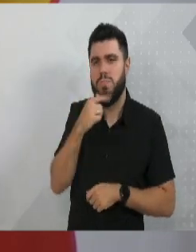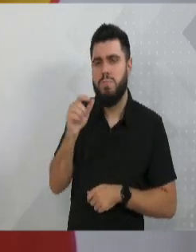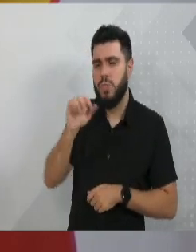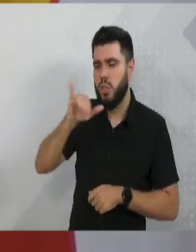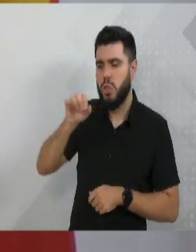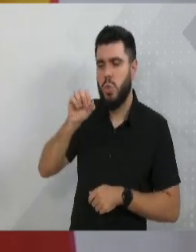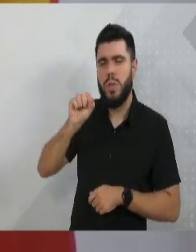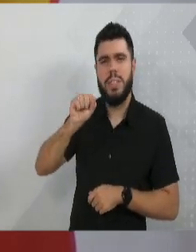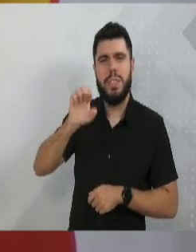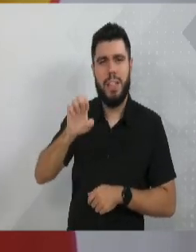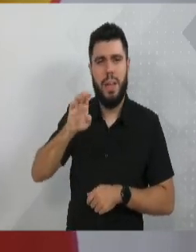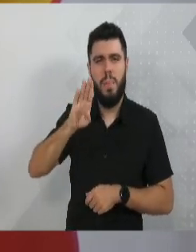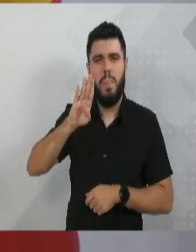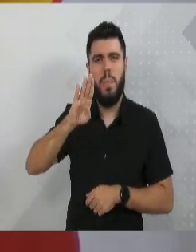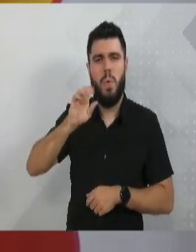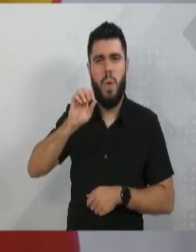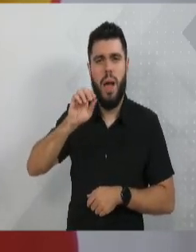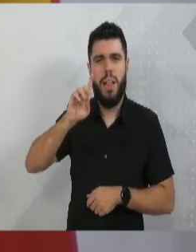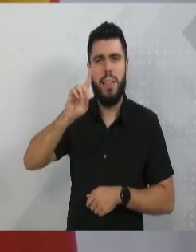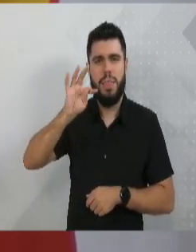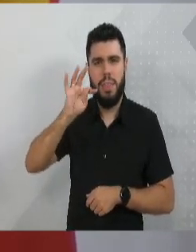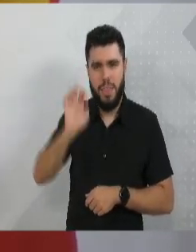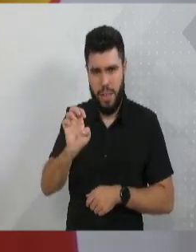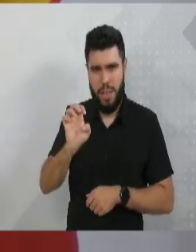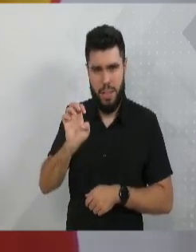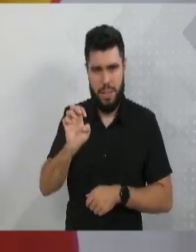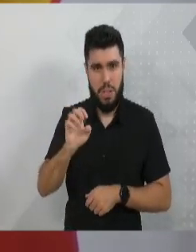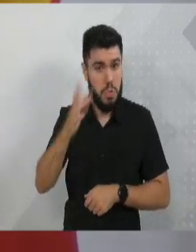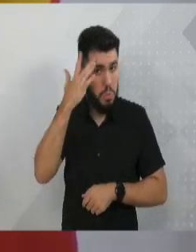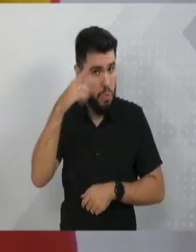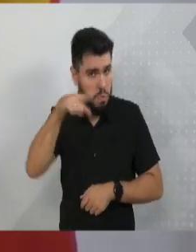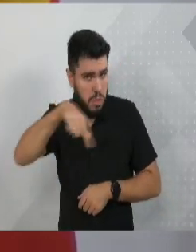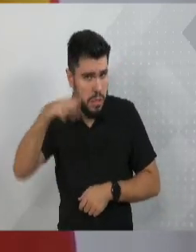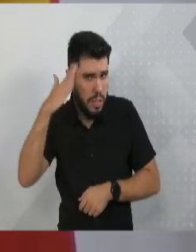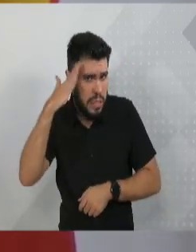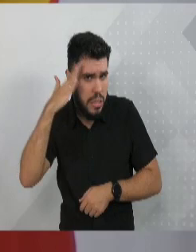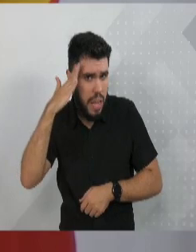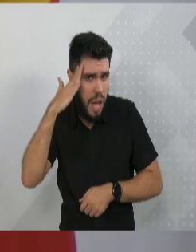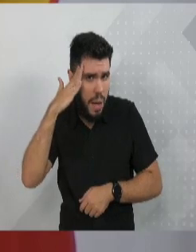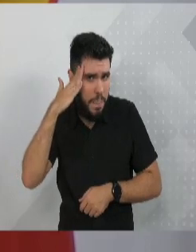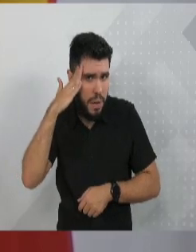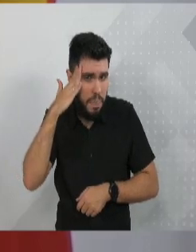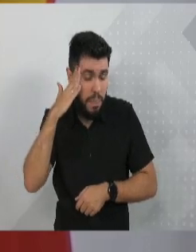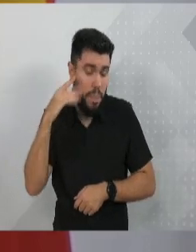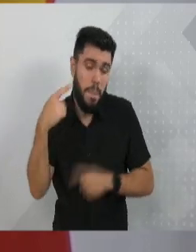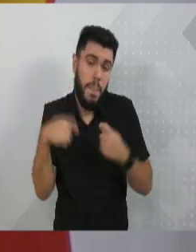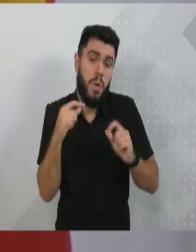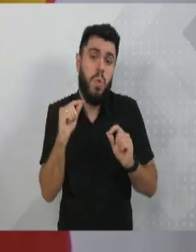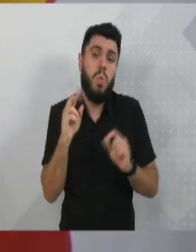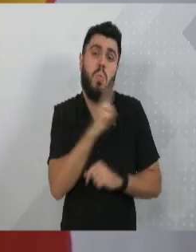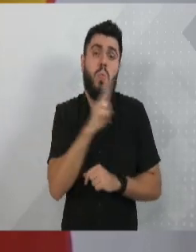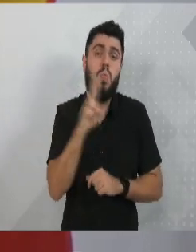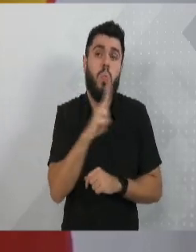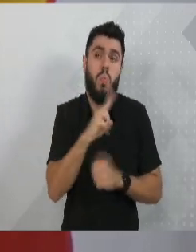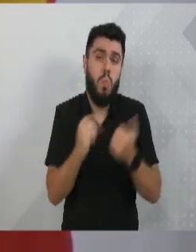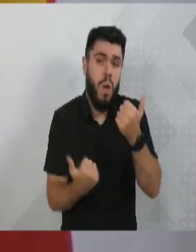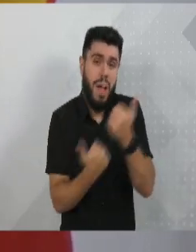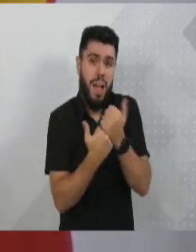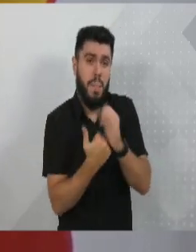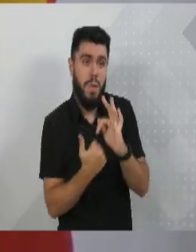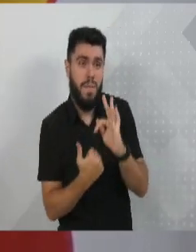que vocês estão a parte da situação então nós precisamos urgentemente de um apoio Federal